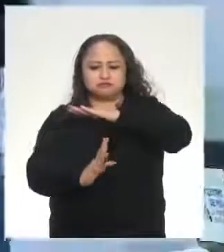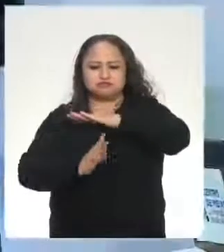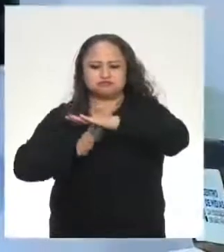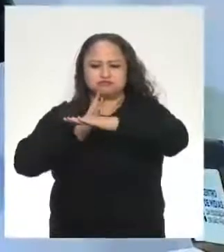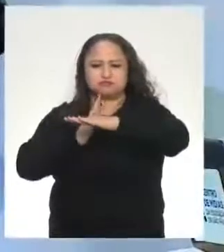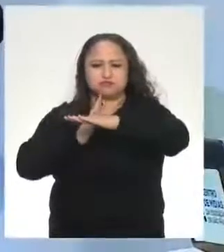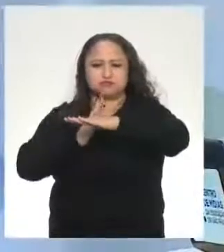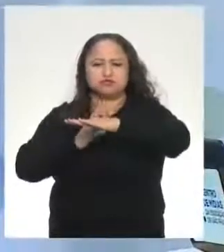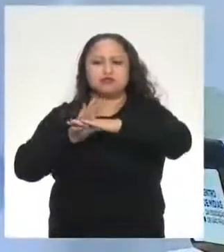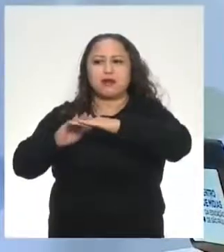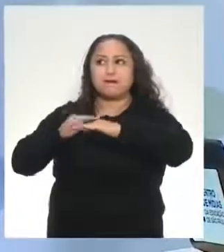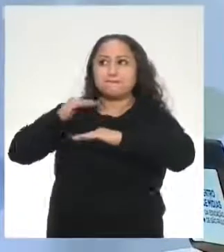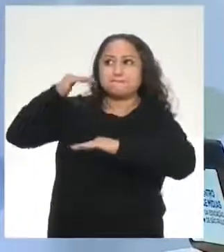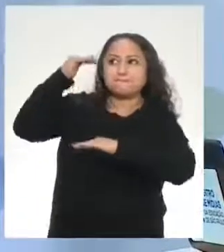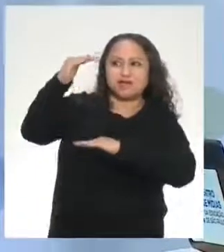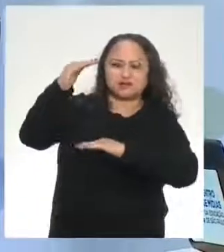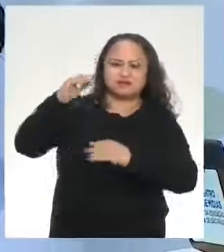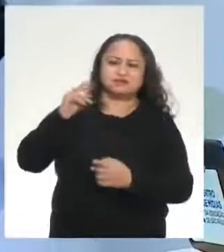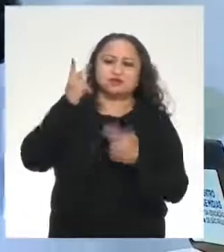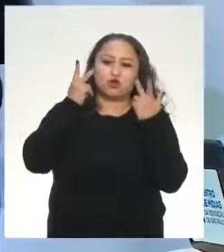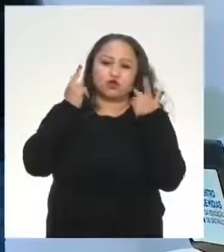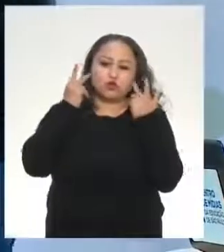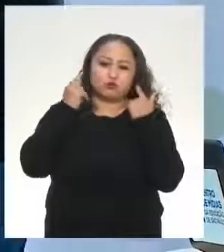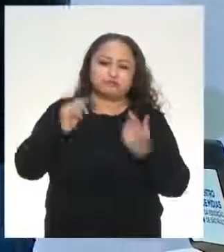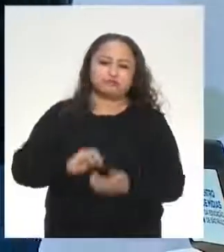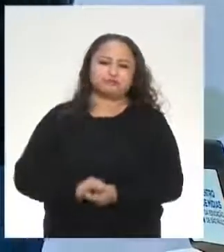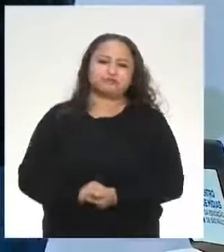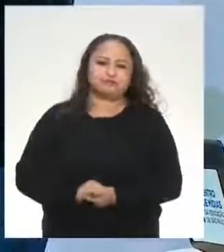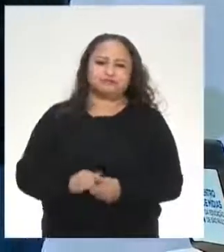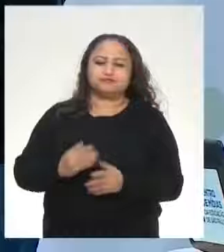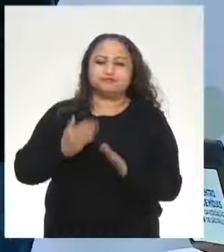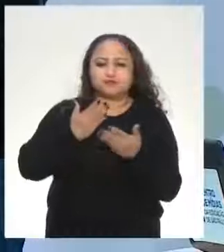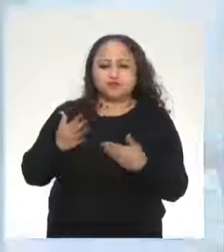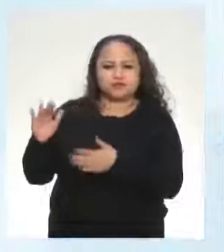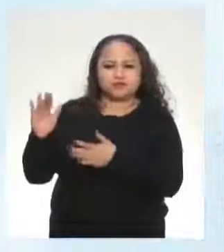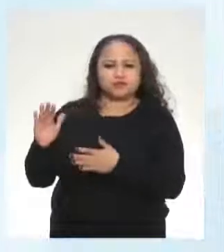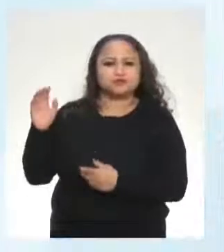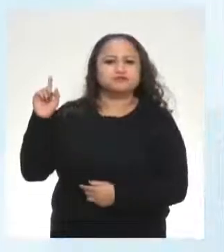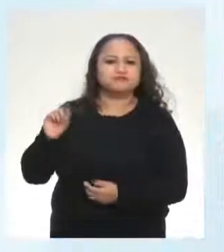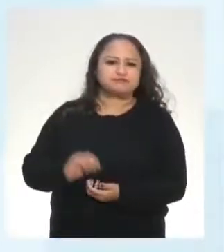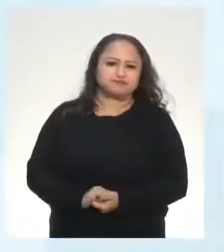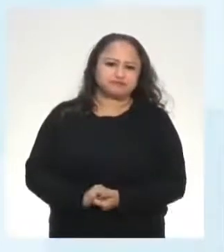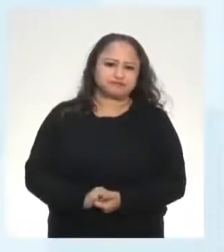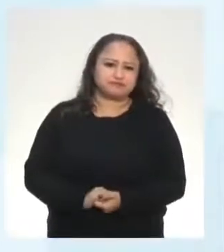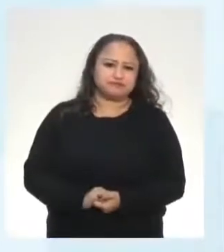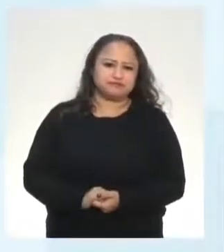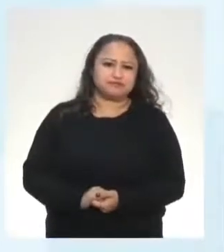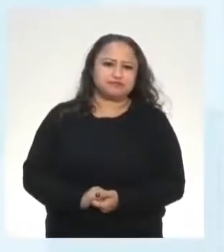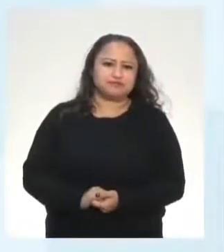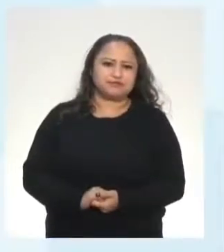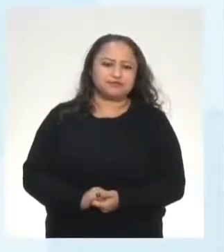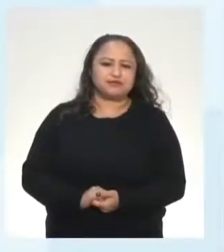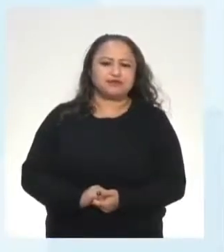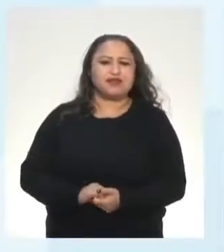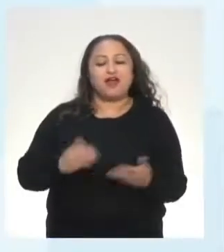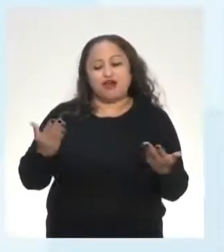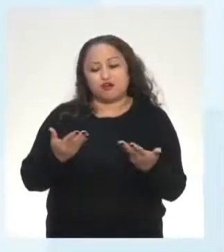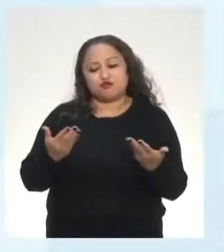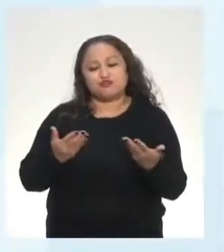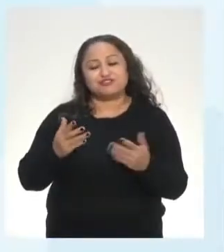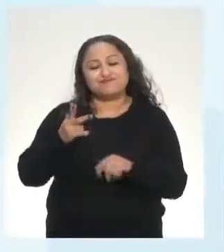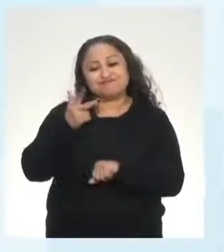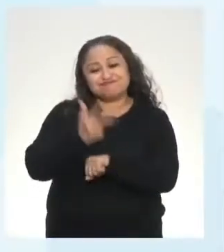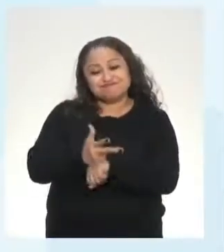acima do normal, tá certo? Vamos lá para o próximo slide. Aí é um vídeo que eu não vou passar agora por falta de tempo, para